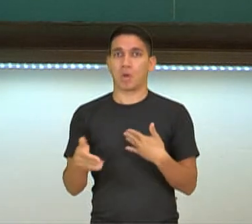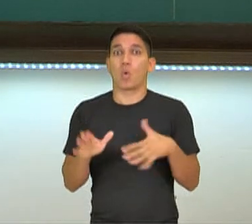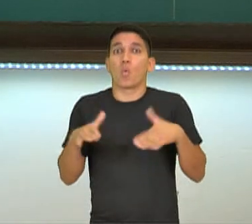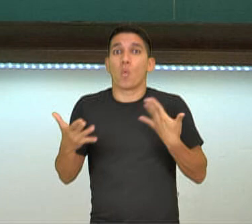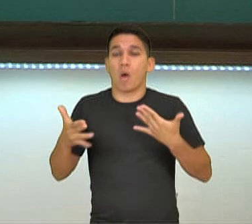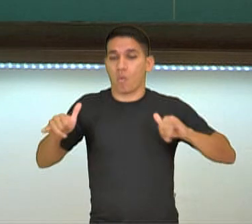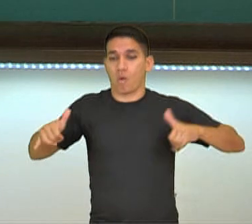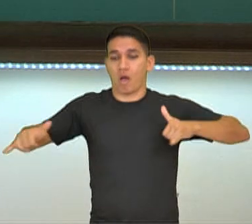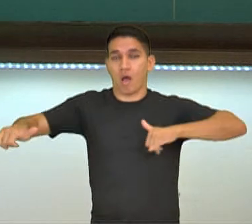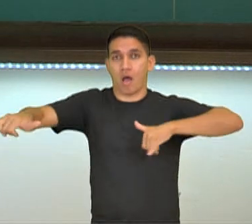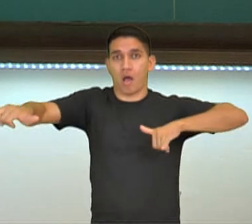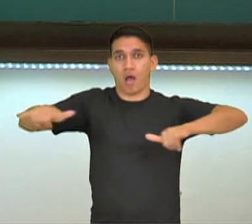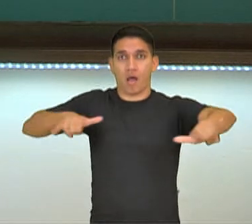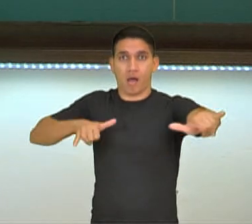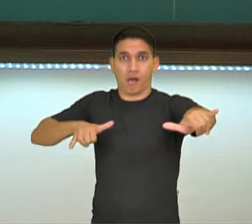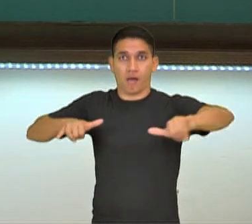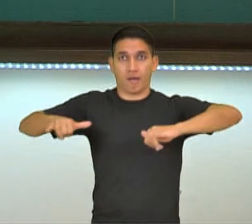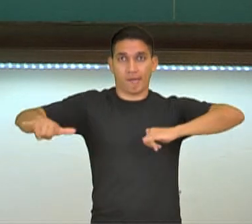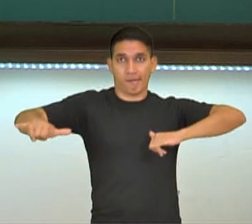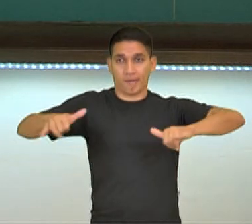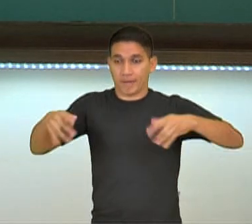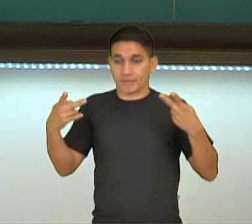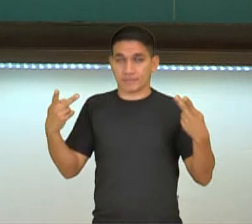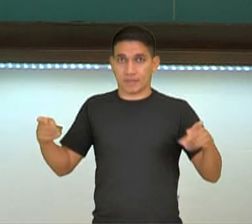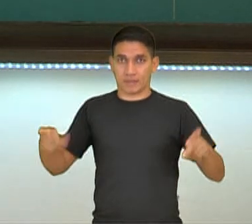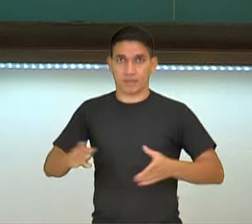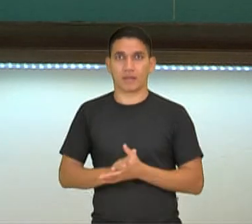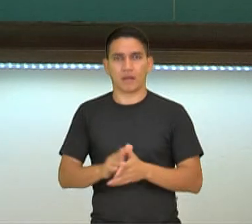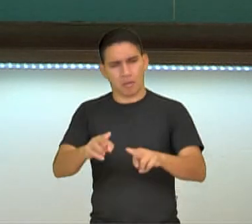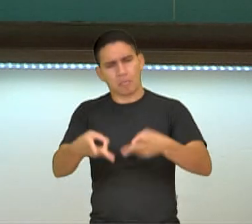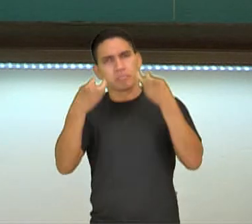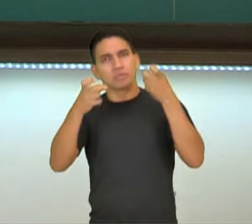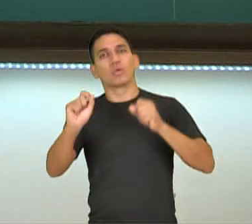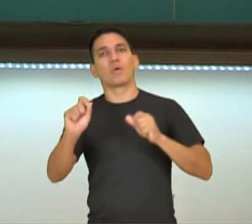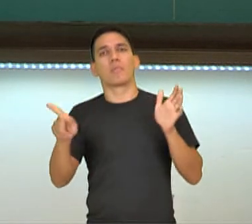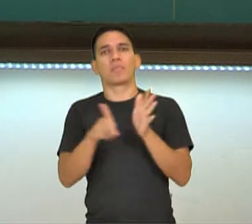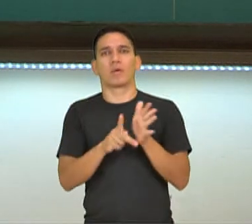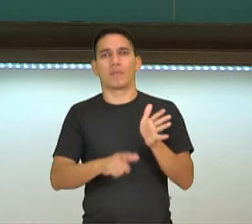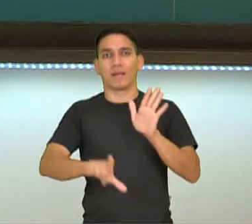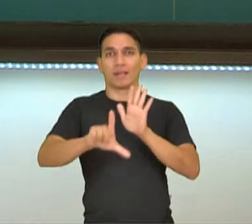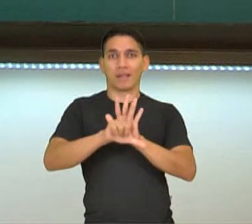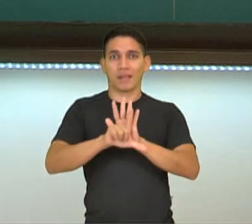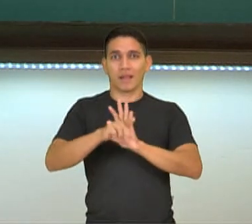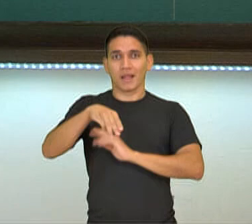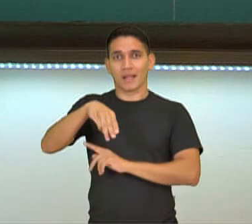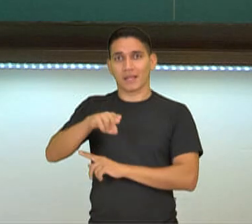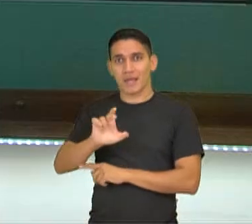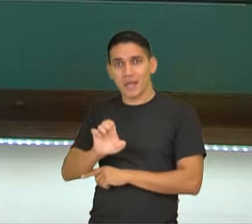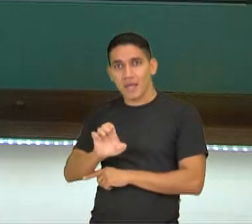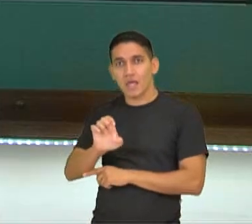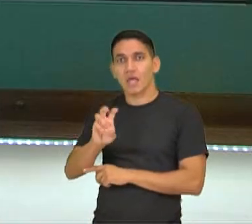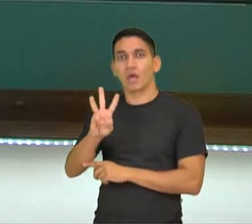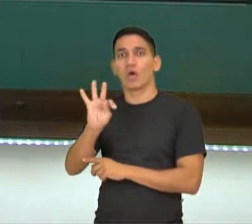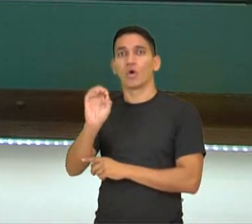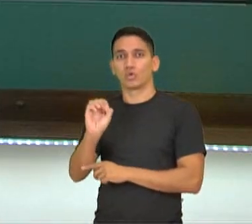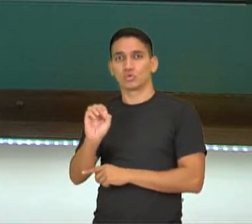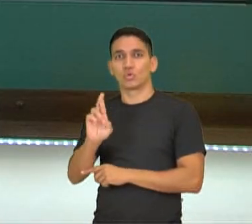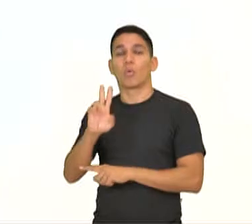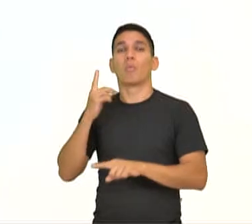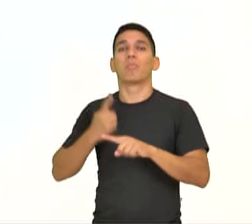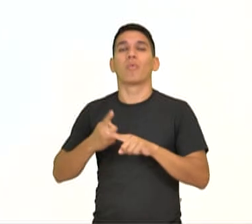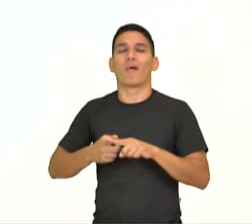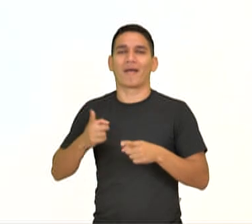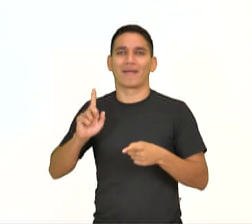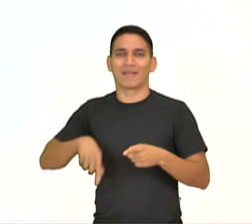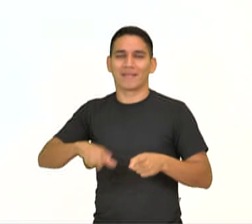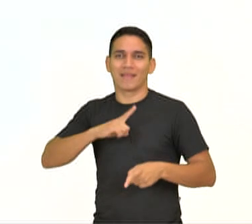cada uma, tá? A gente vai ver aqui, devido à lei de Newton, da lei da ação e reação. Também expor e aplicar a lei de Coulomb